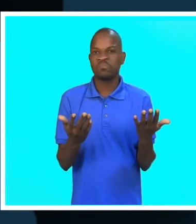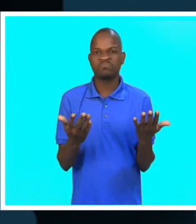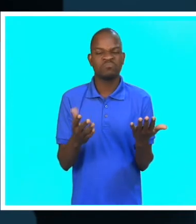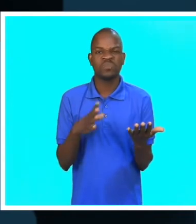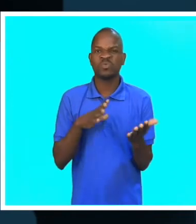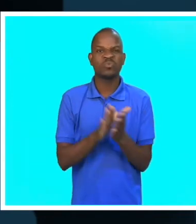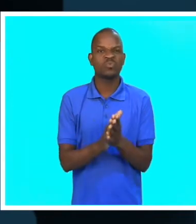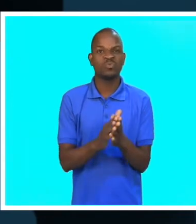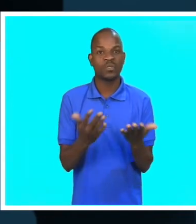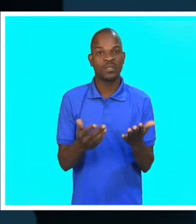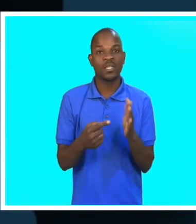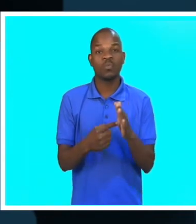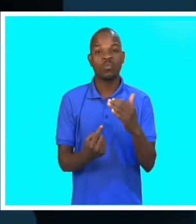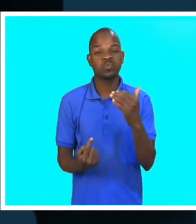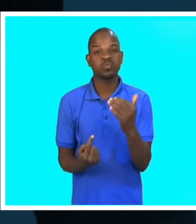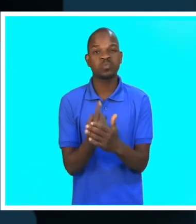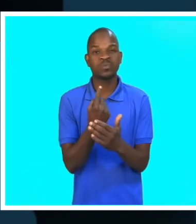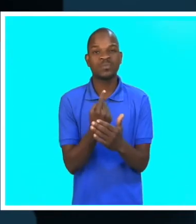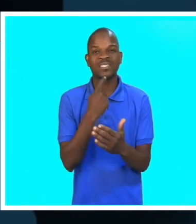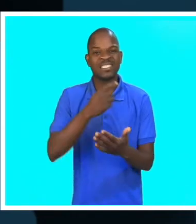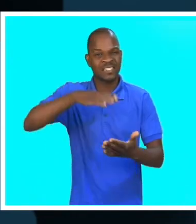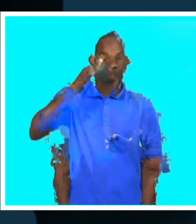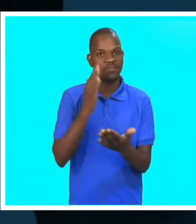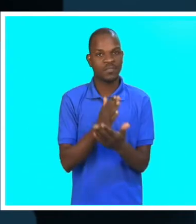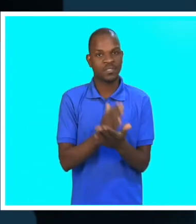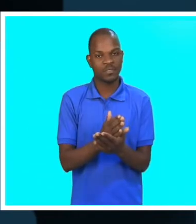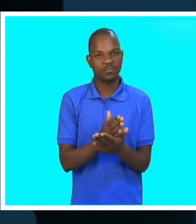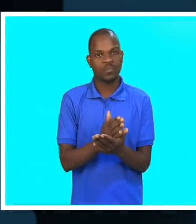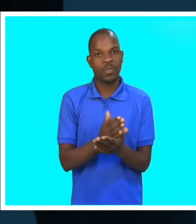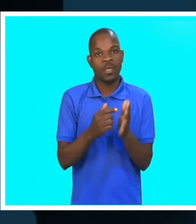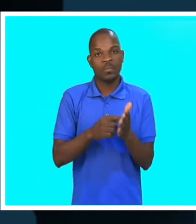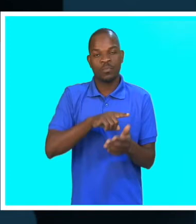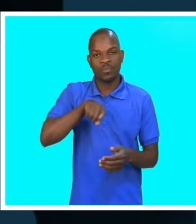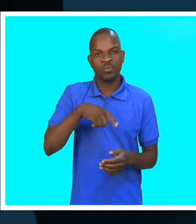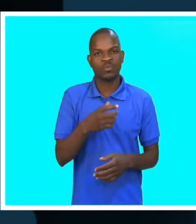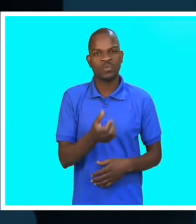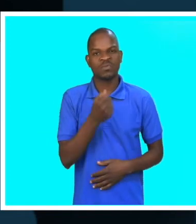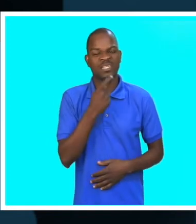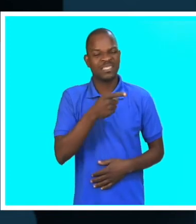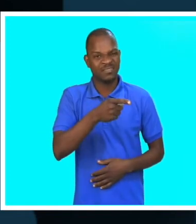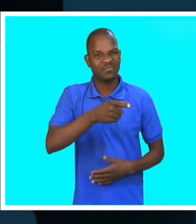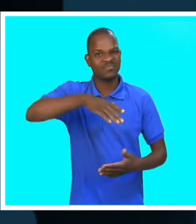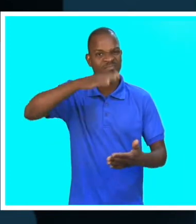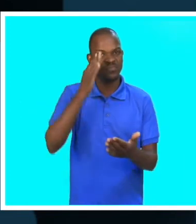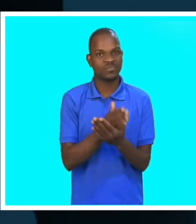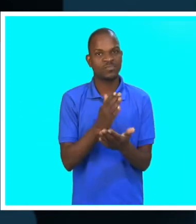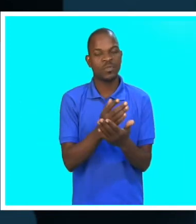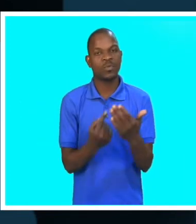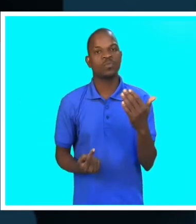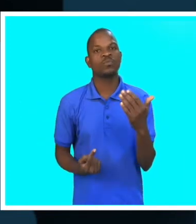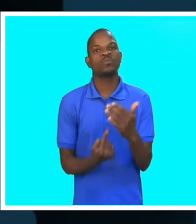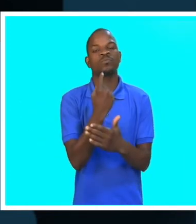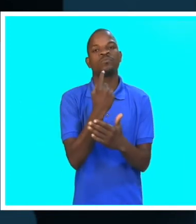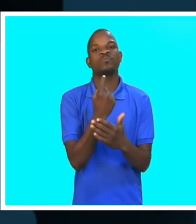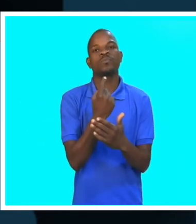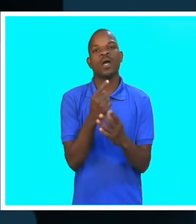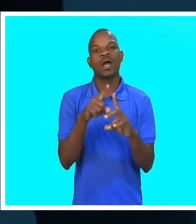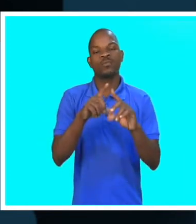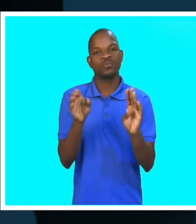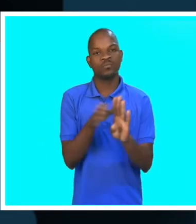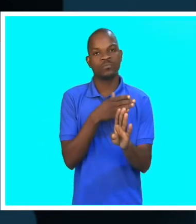há causas plausíveis. Ou seja, que nós possamos nos firmar que essas regras são as verdadeiras